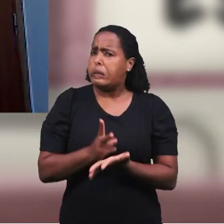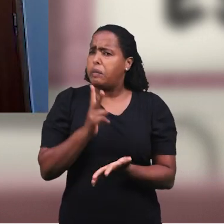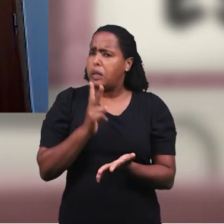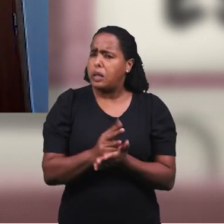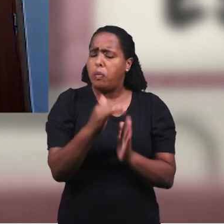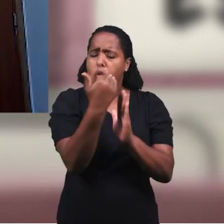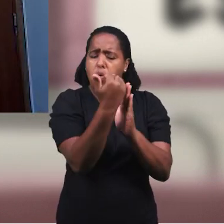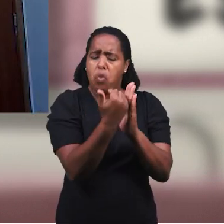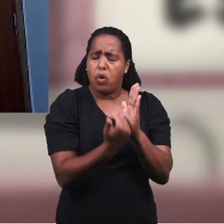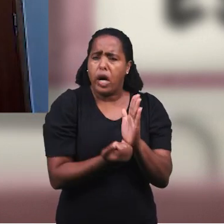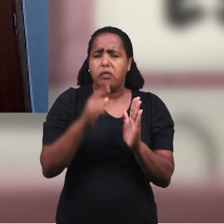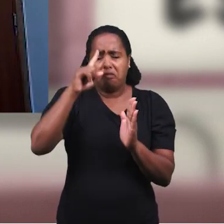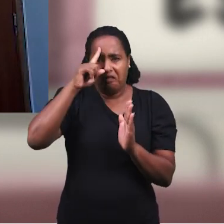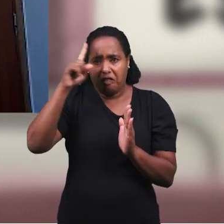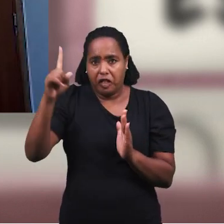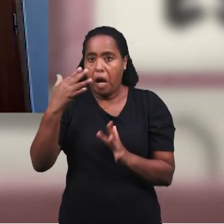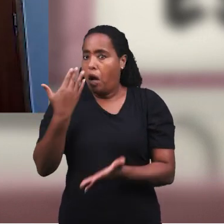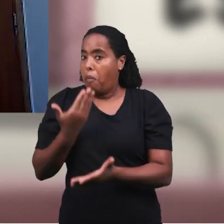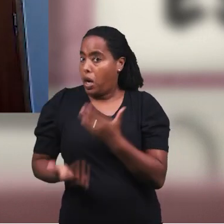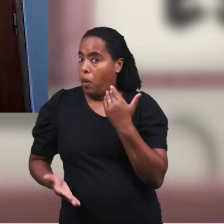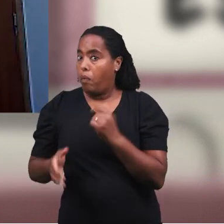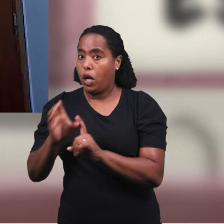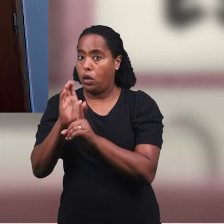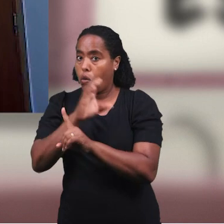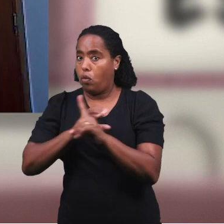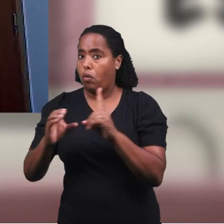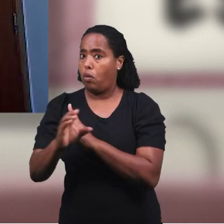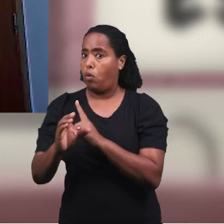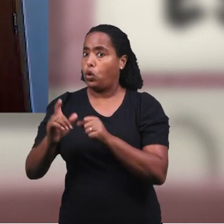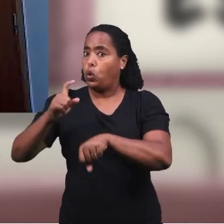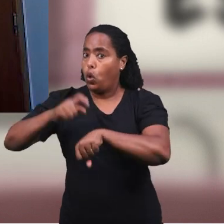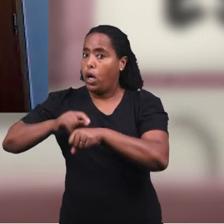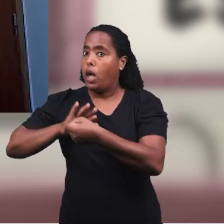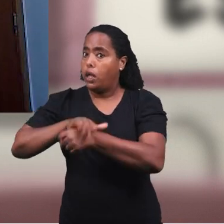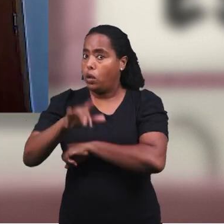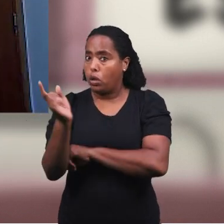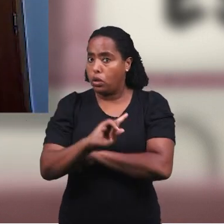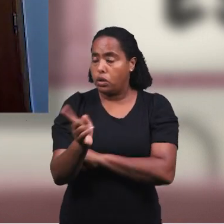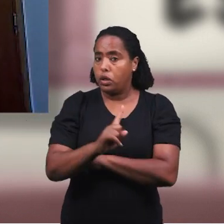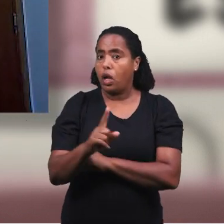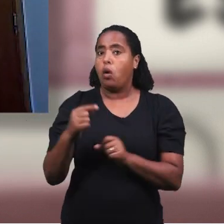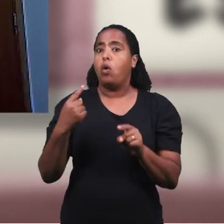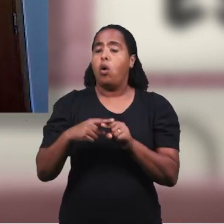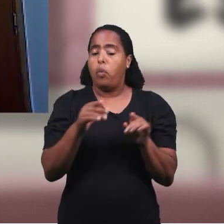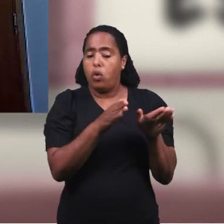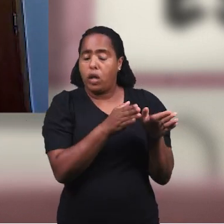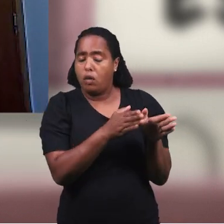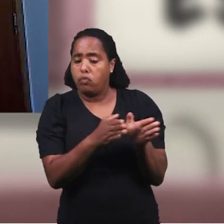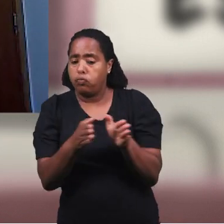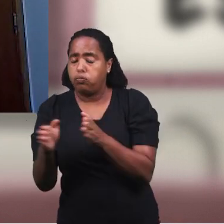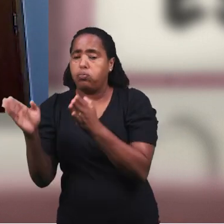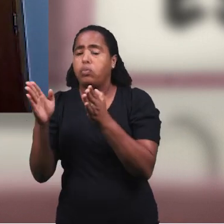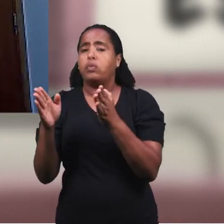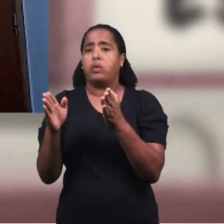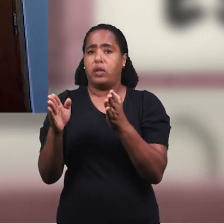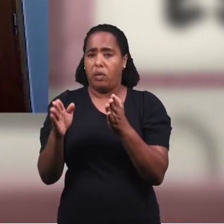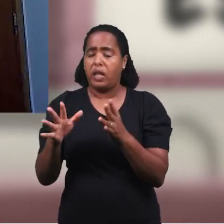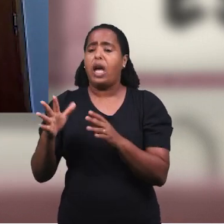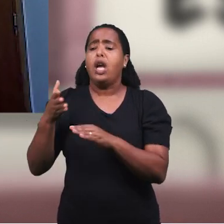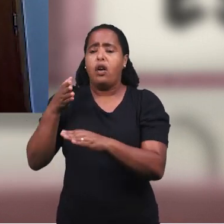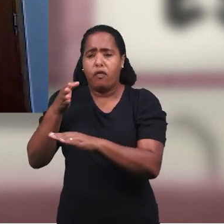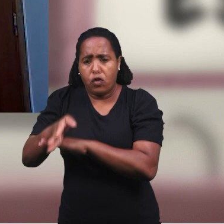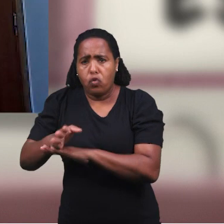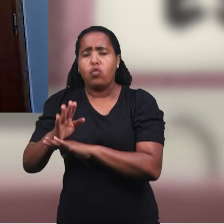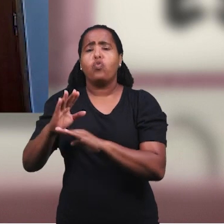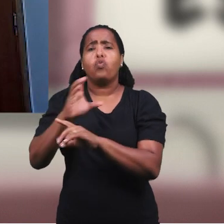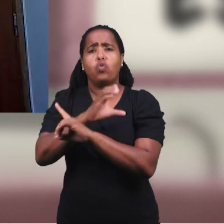tentava organizar o meu dia para não perder os cultos durante a noite, porque mesmo a minha rotina sendo estressante, era indo aos